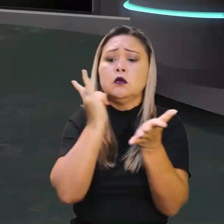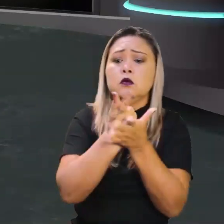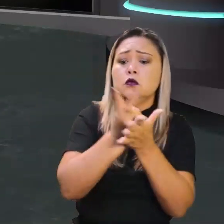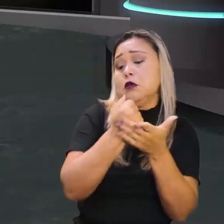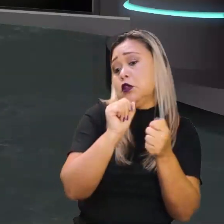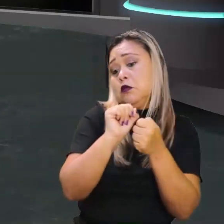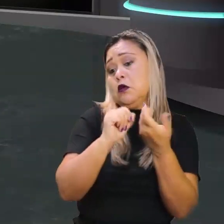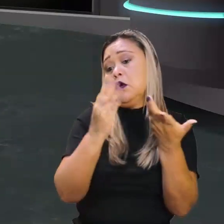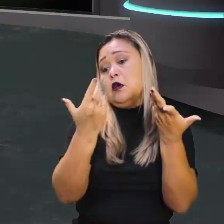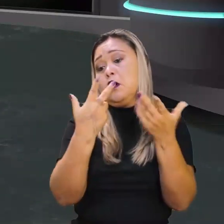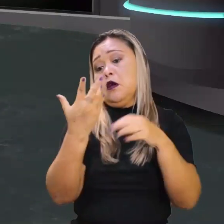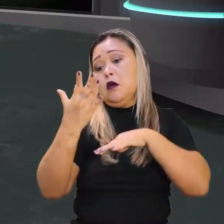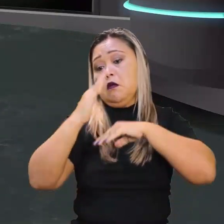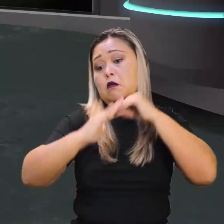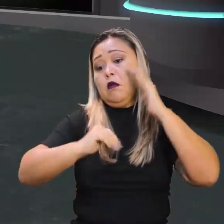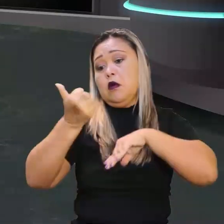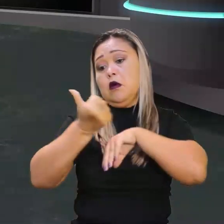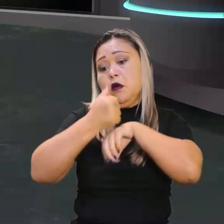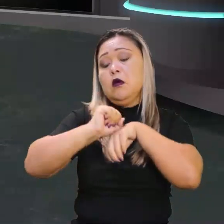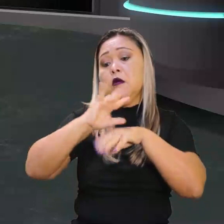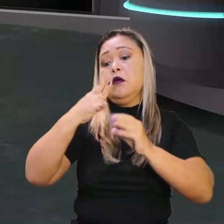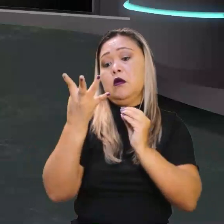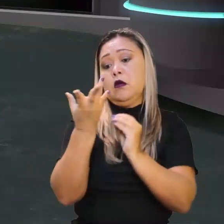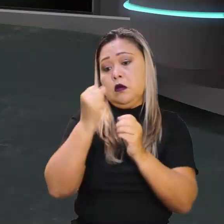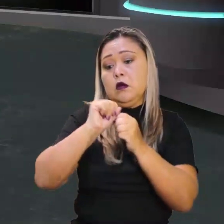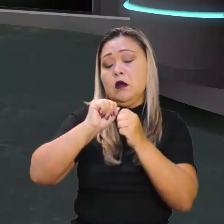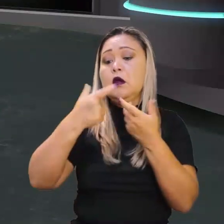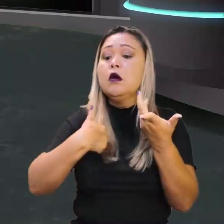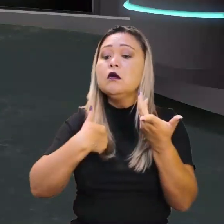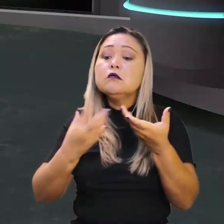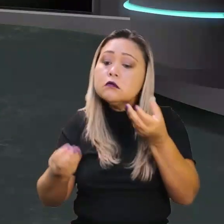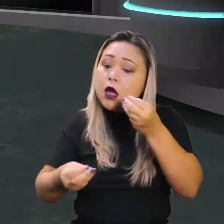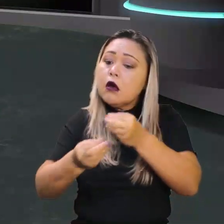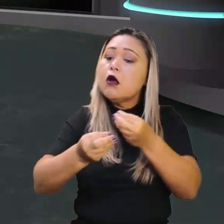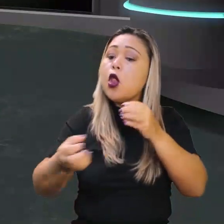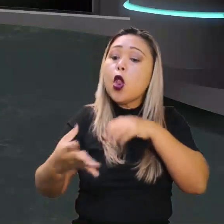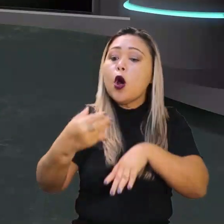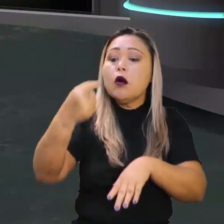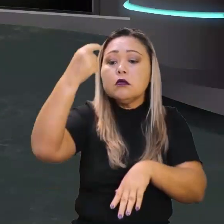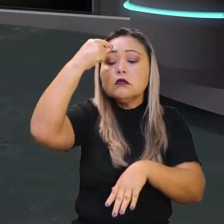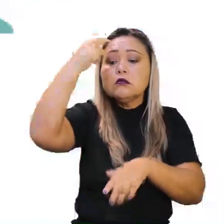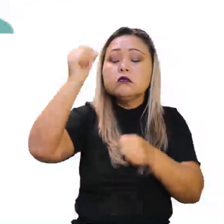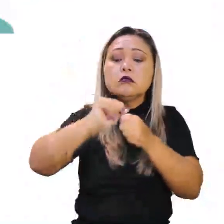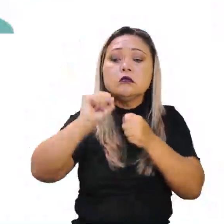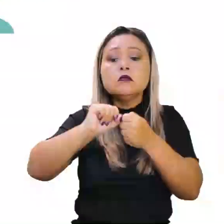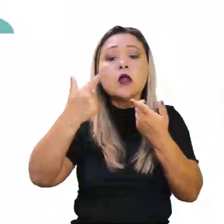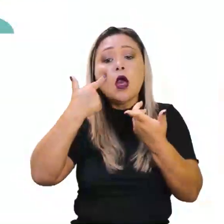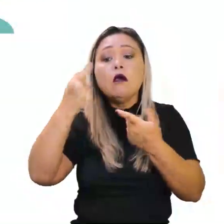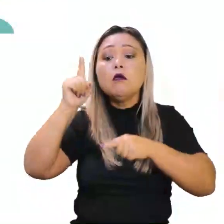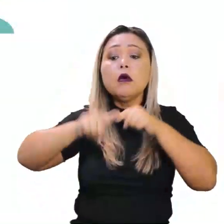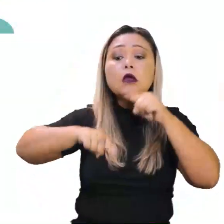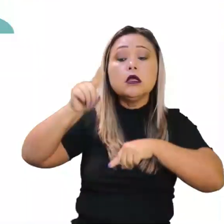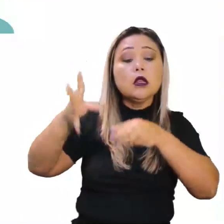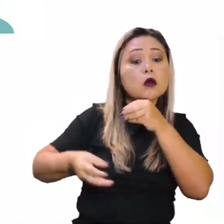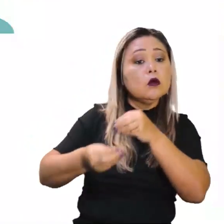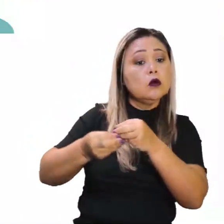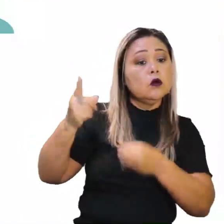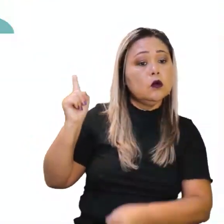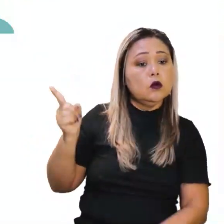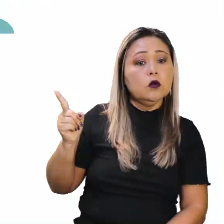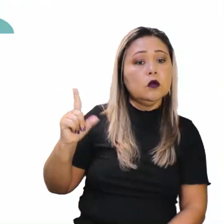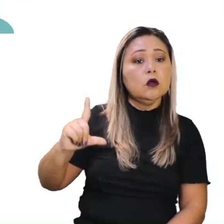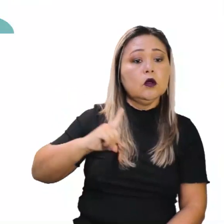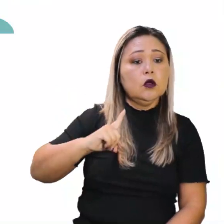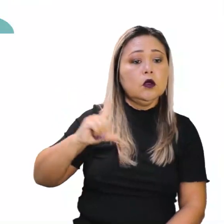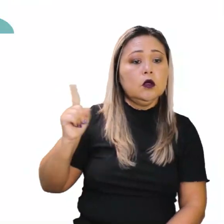mesmo artista e trazendo aí novas ideias para você ampliar seus conhecimentos. Então, vamos ver o nosso material complementar. Então,